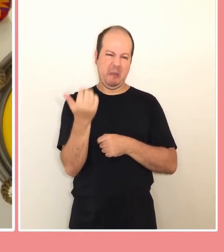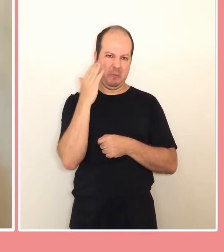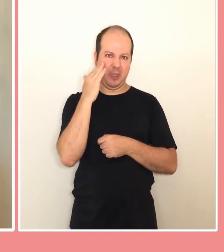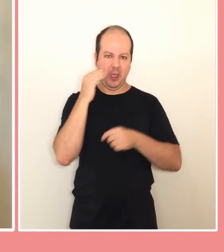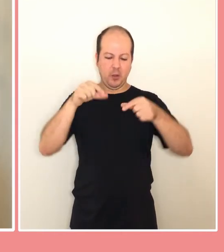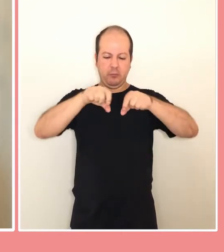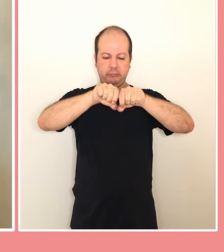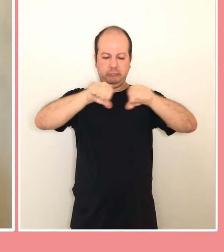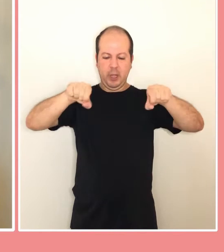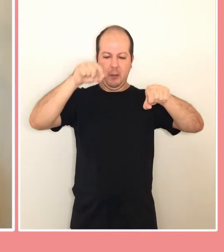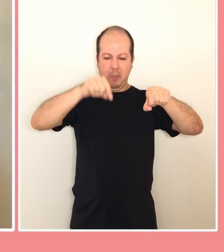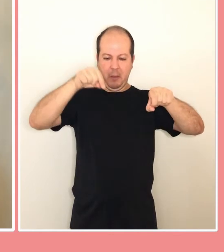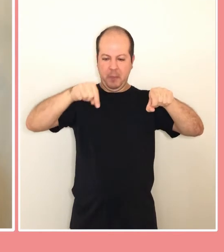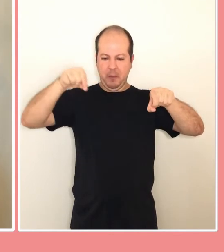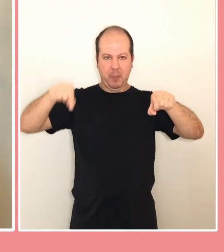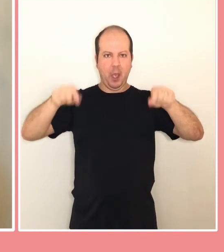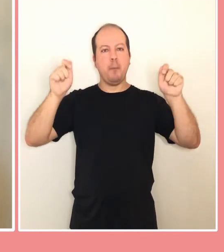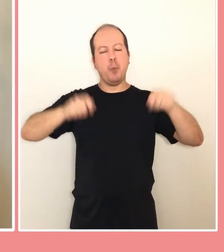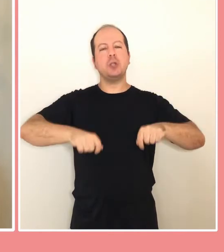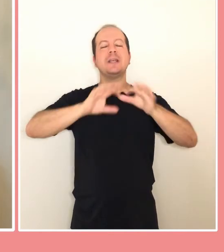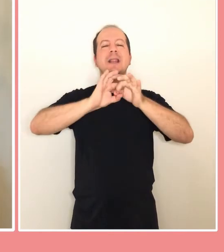furos, né?